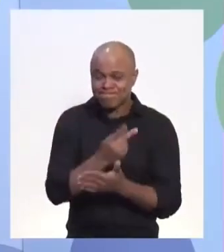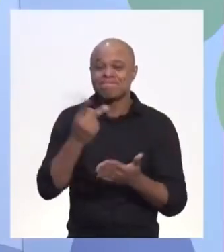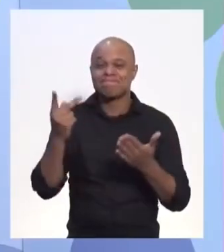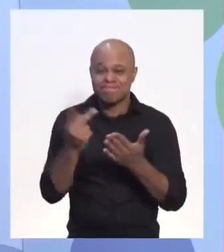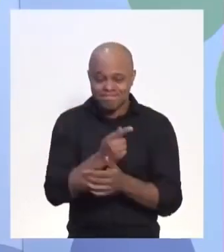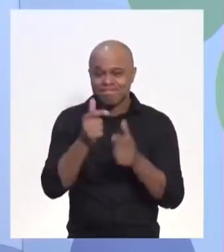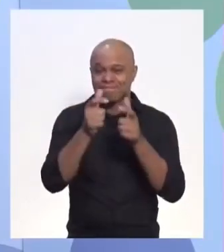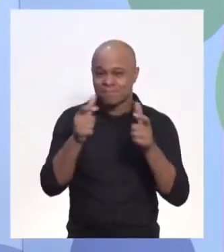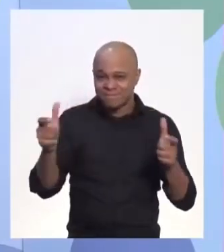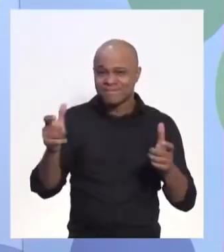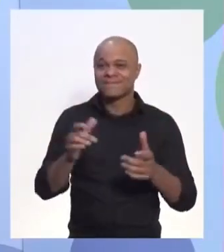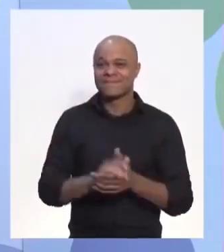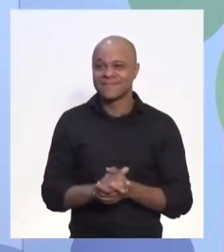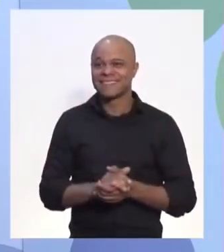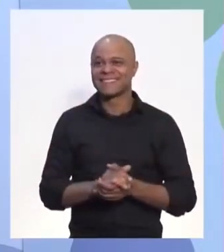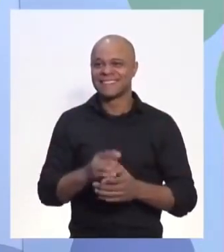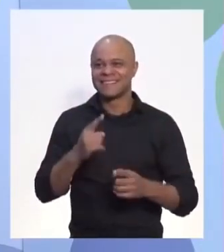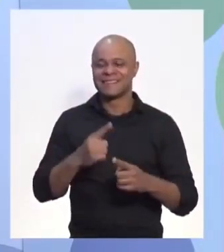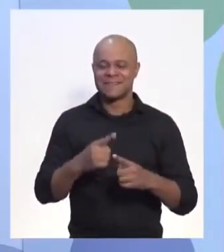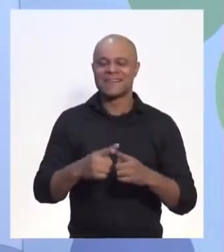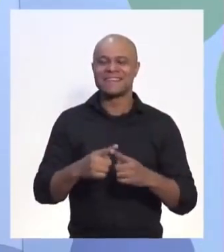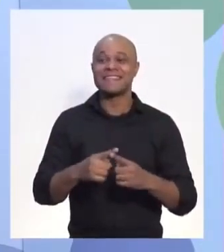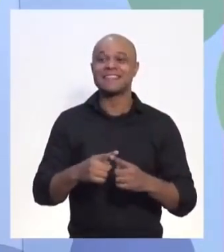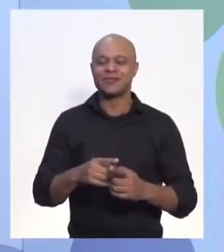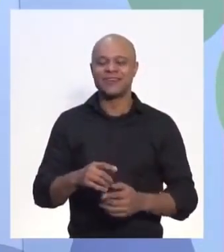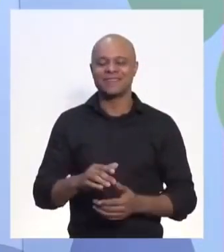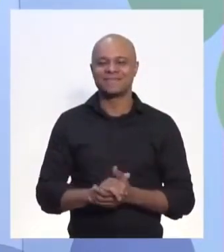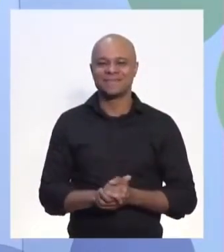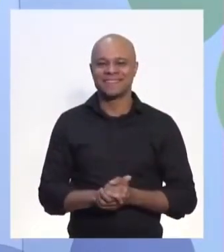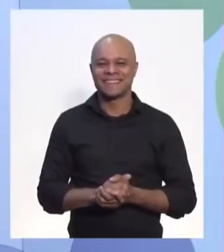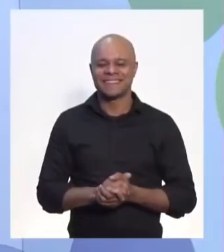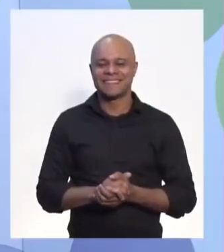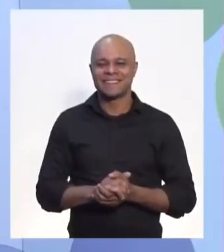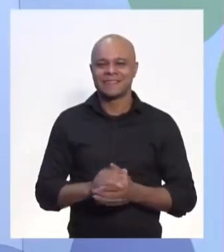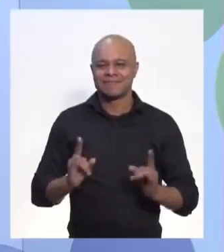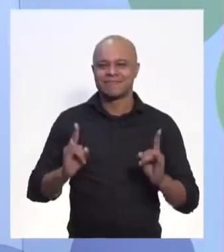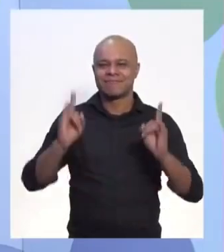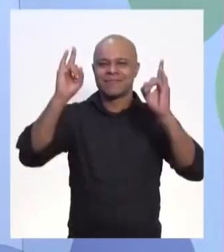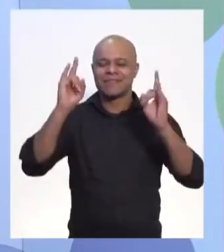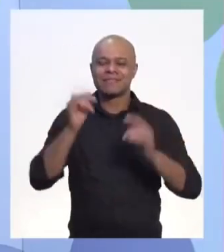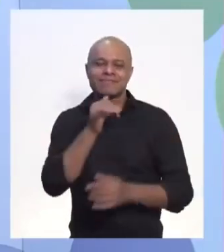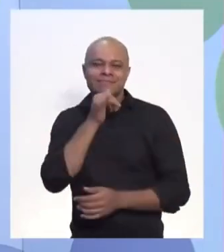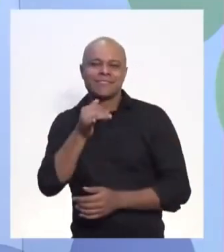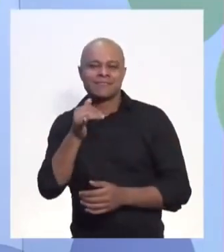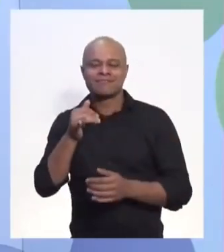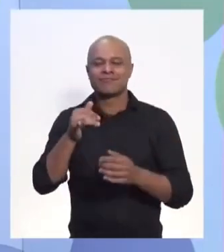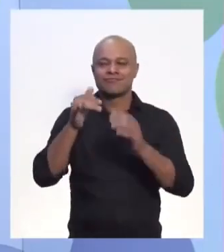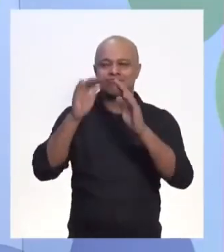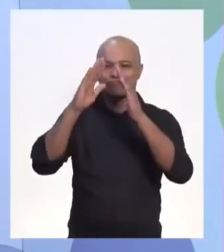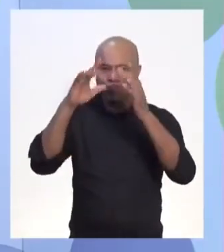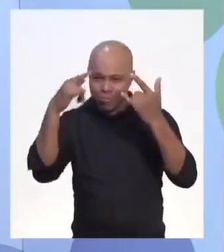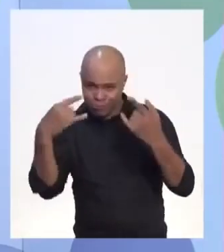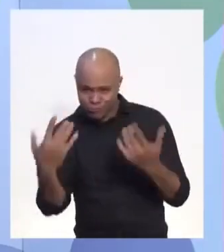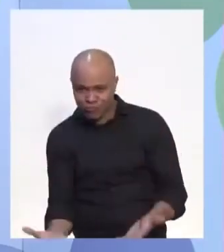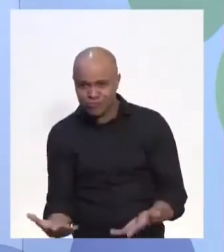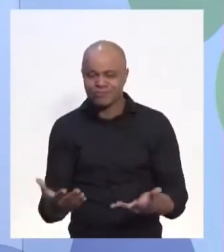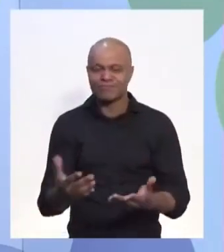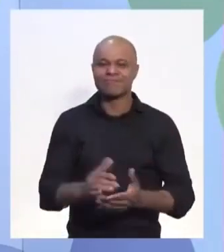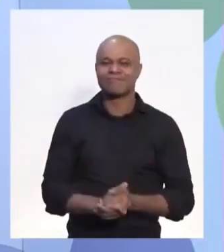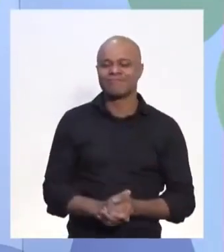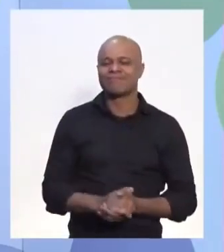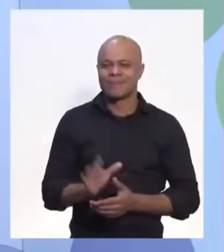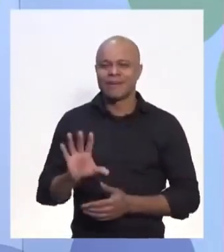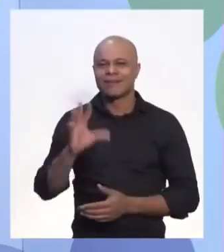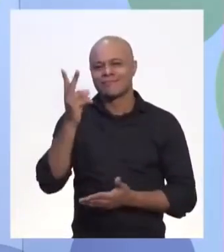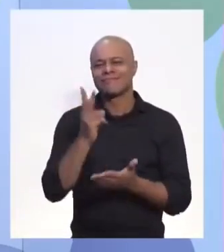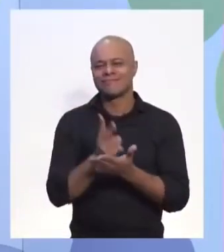enorme. Quantos casos vocês viram aí de prédios que caíram, né? Algumas situações que acontecem,